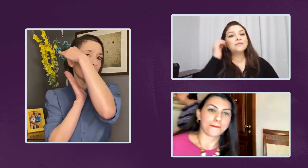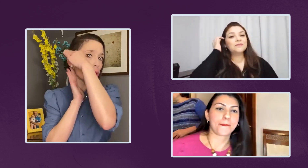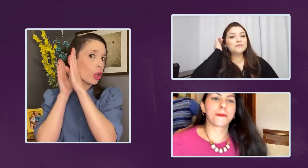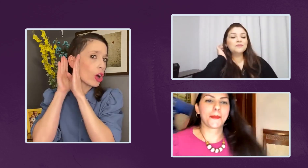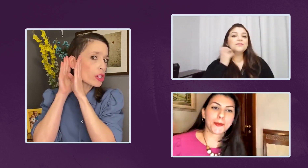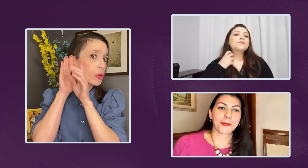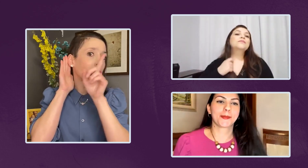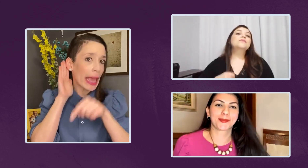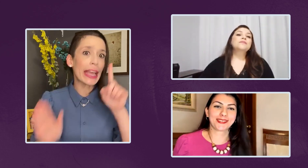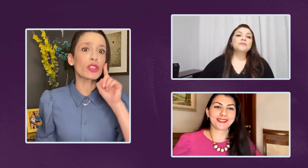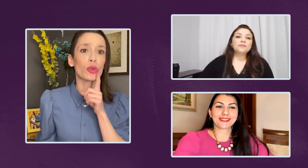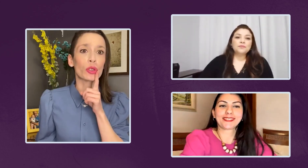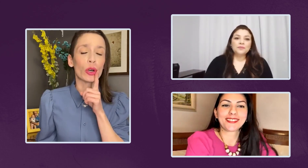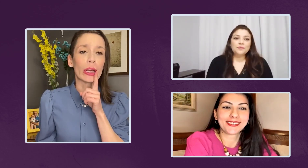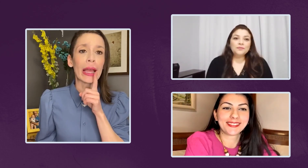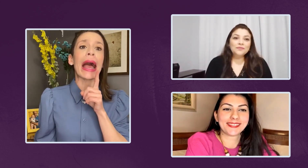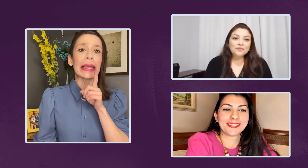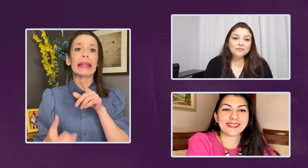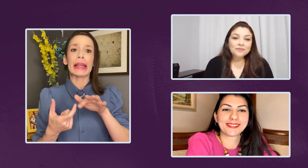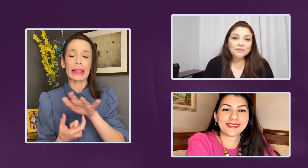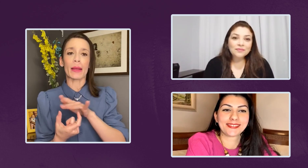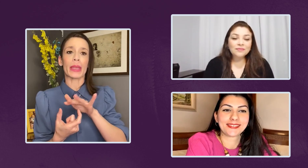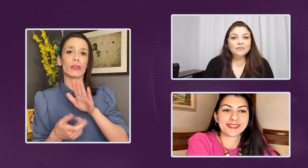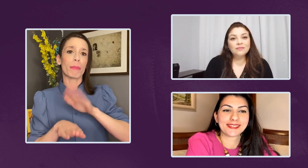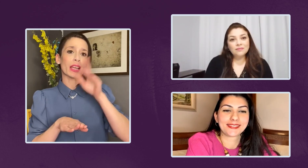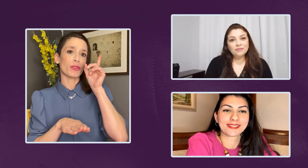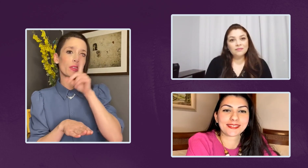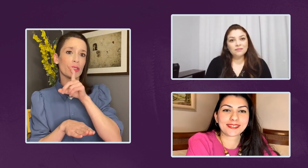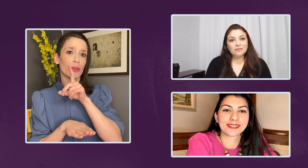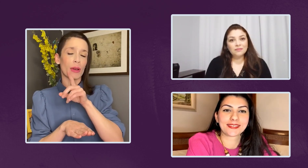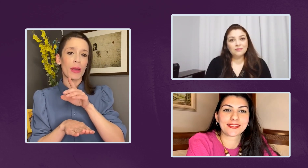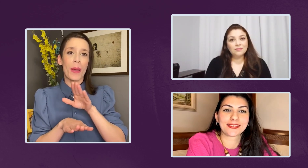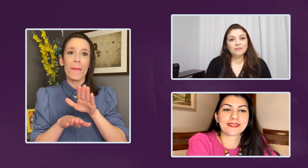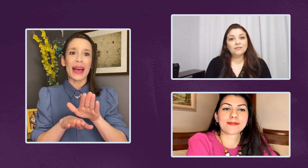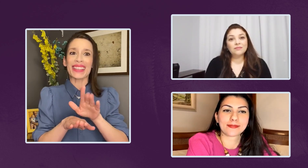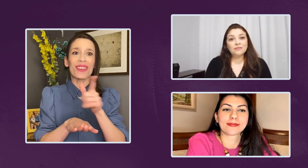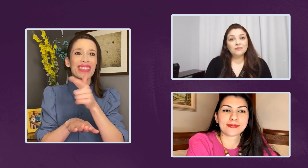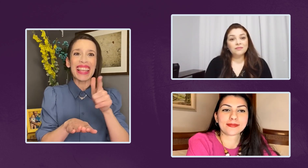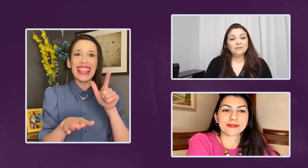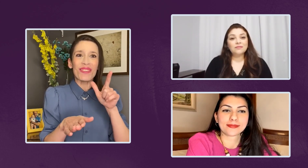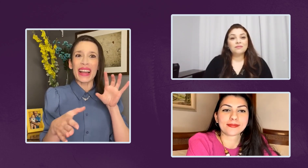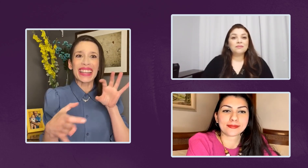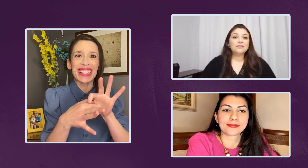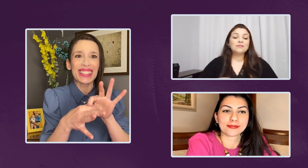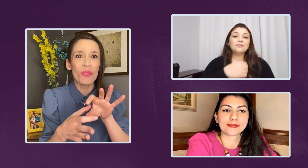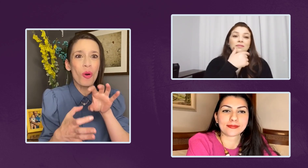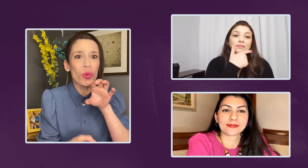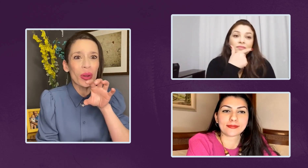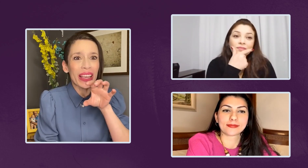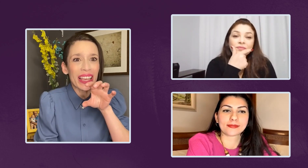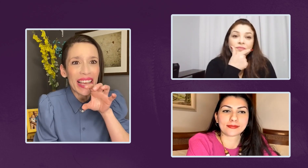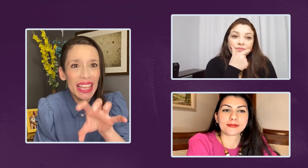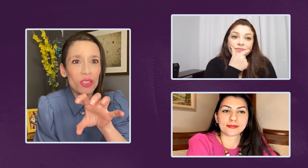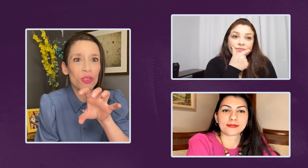do biológico, porque é surdo. Aí, letramento mais difícil. Mas não tem uma ligação